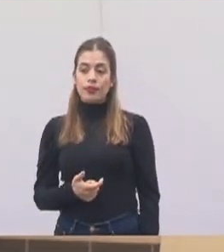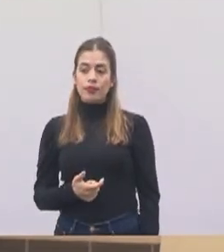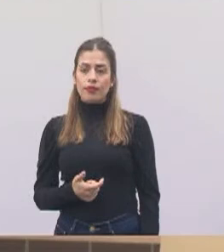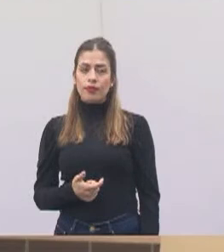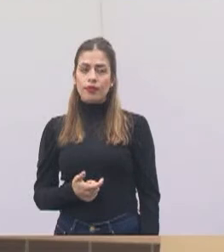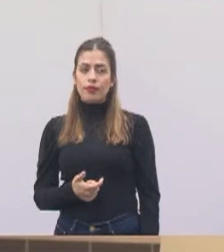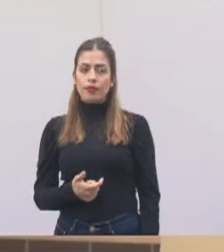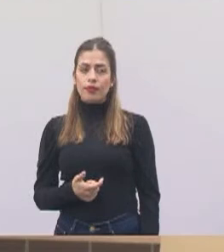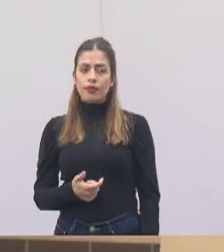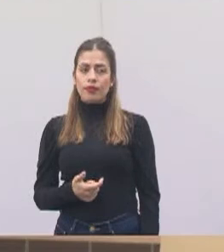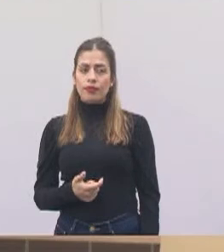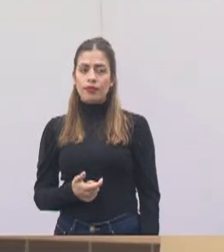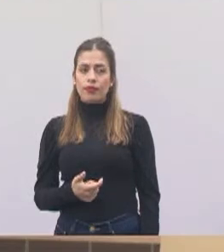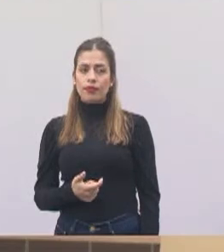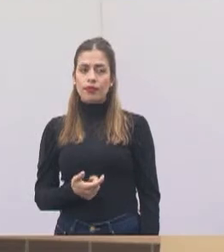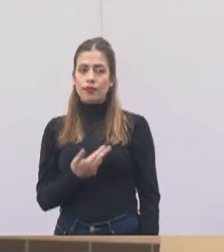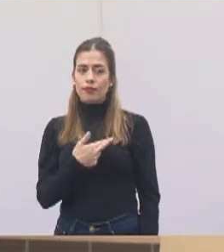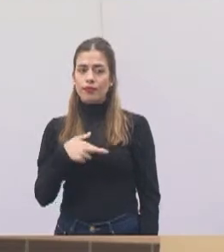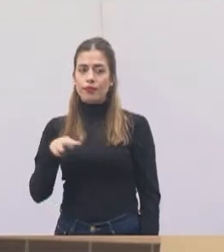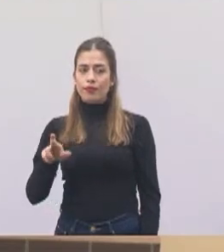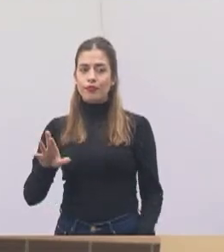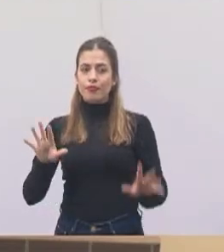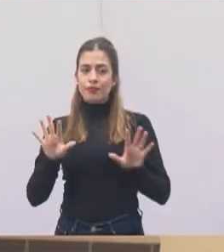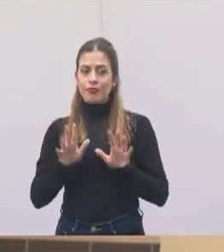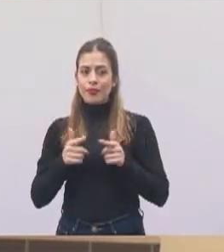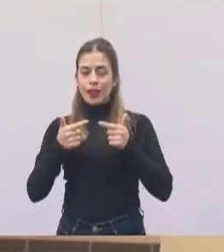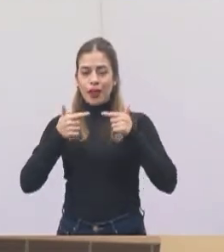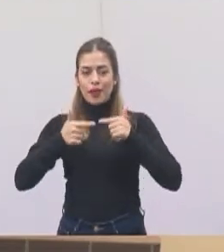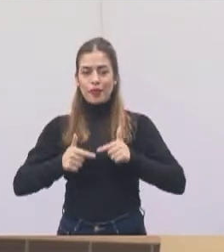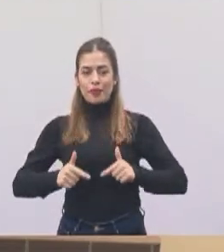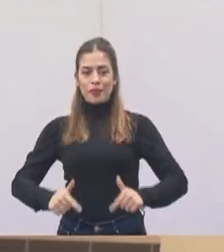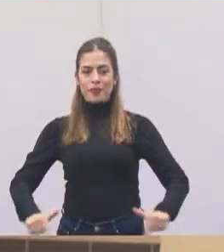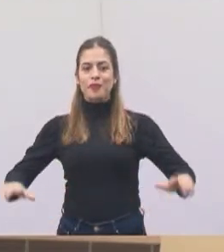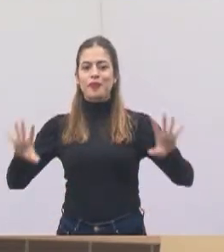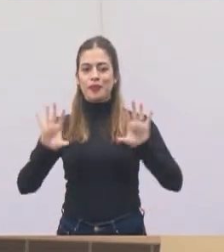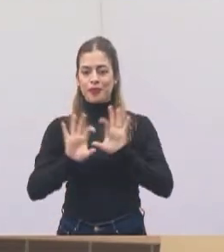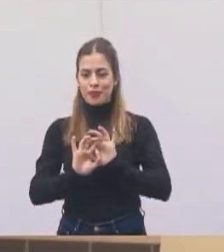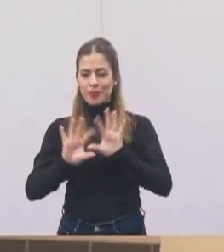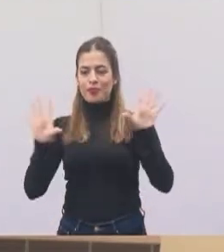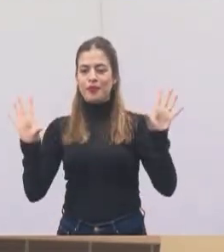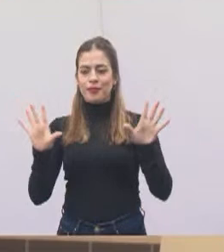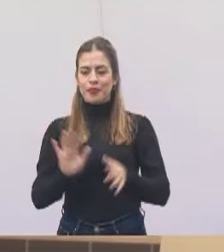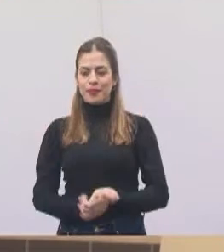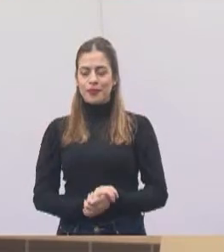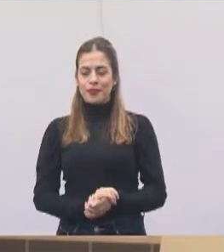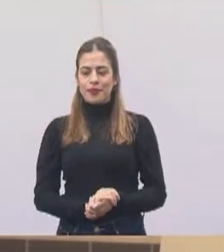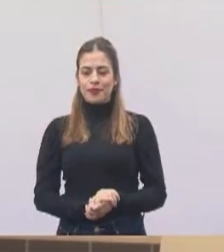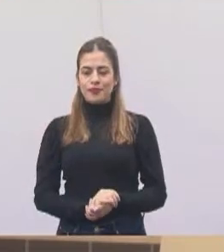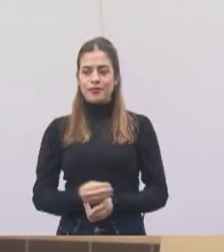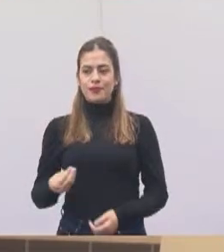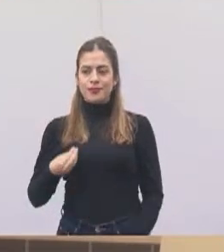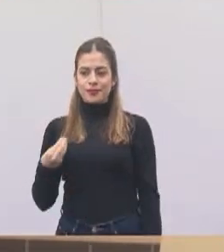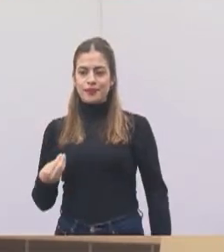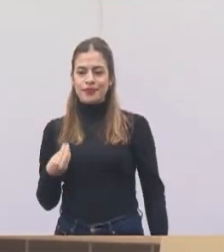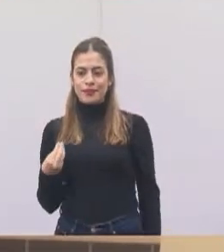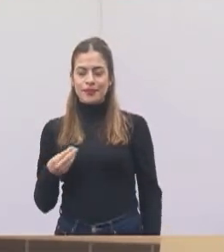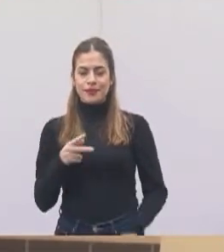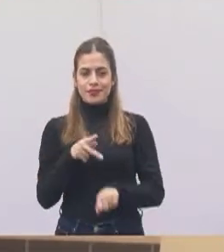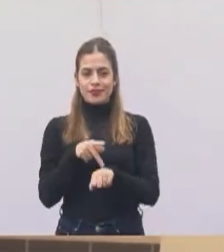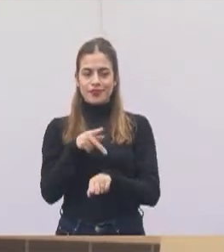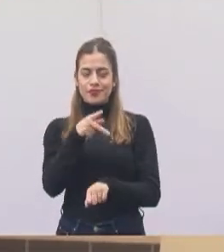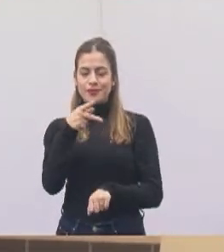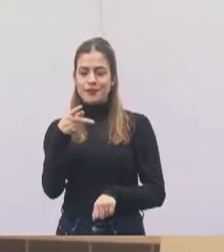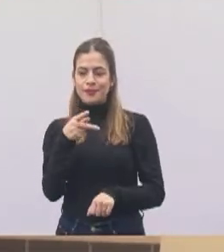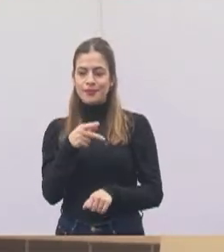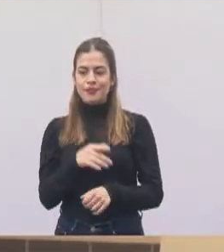eu vivo esse laicado, eu vivo a questão de que o meu país é um país laico e que todas as